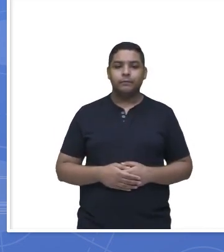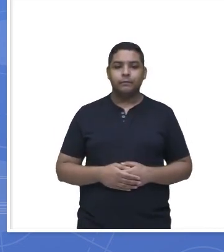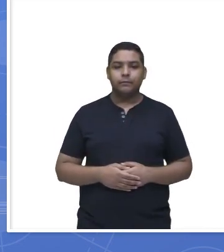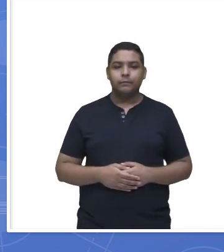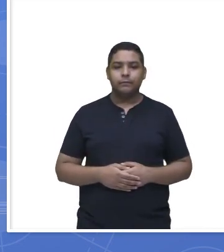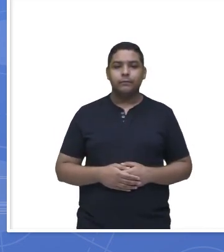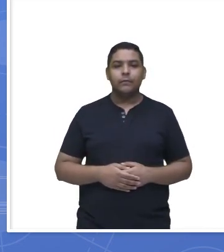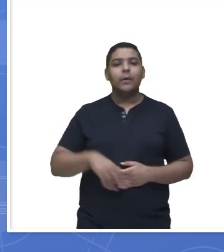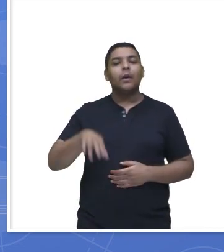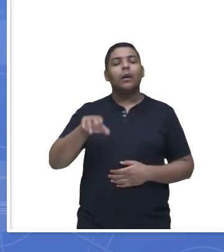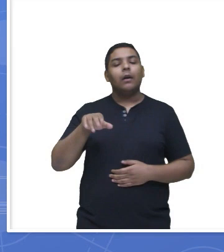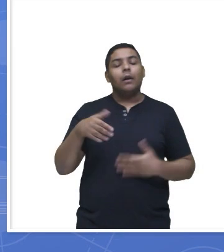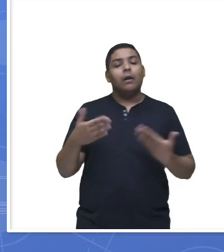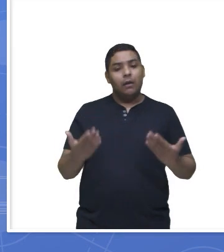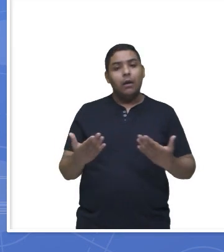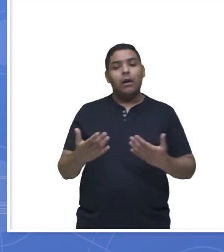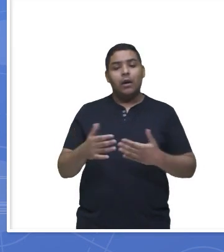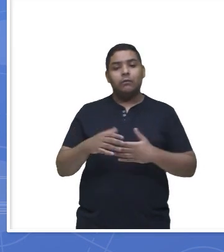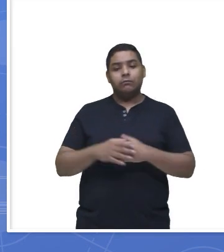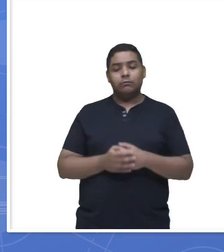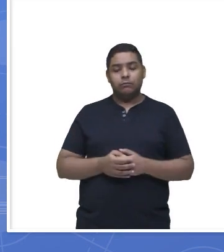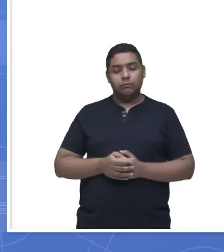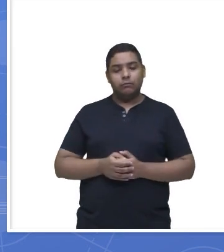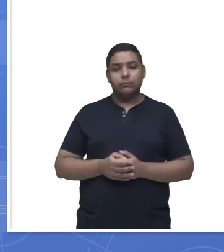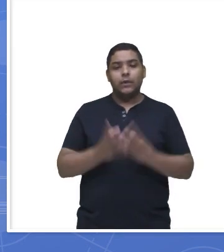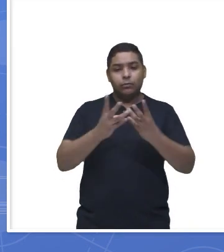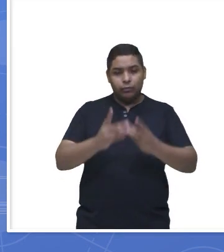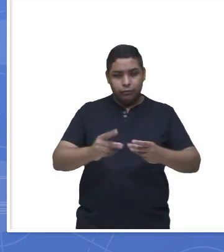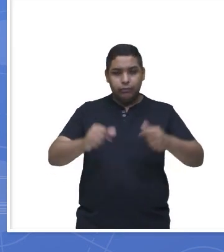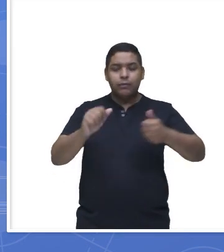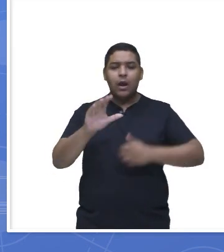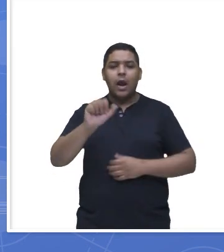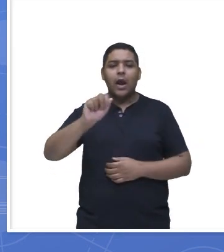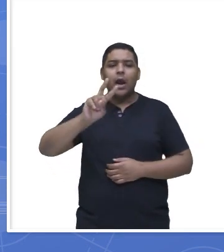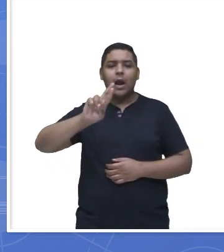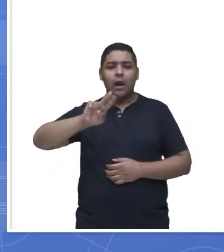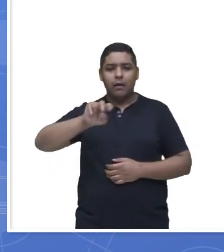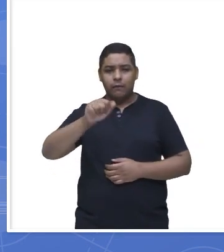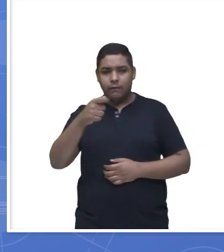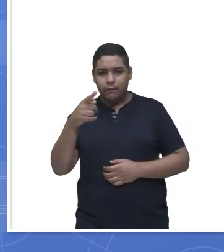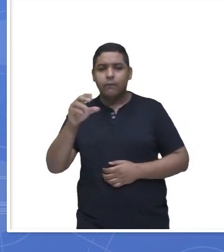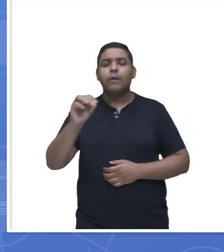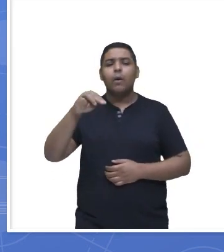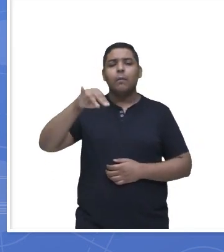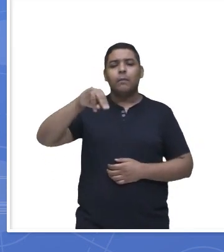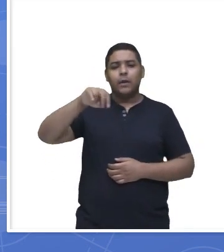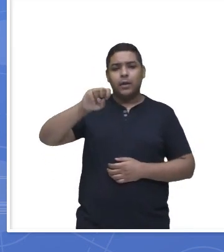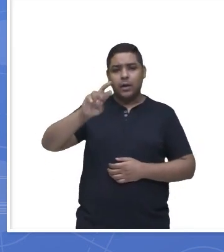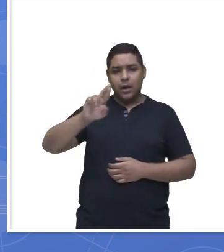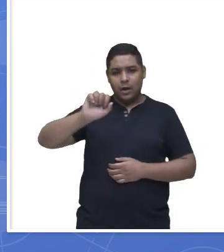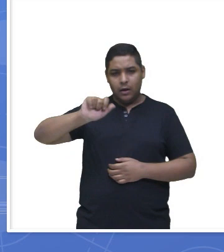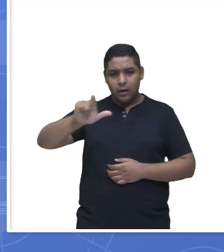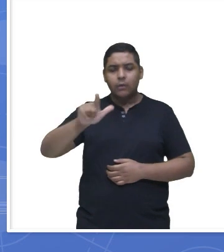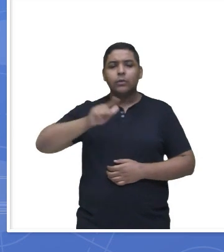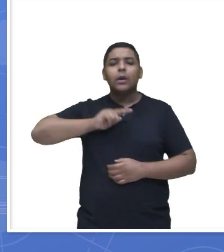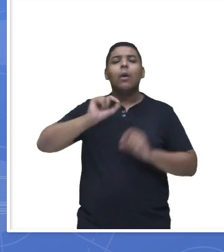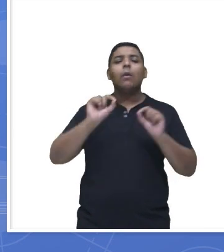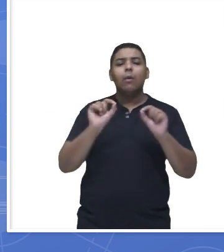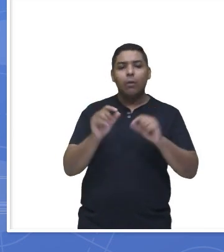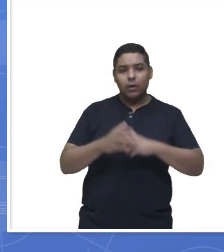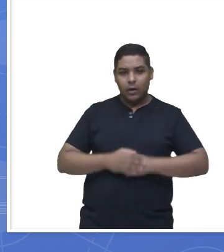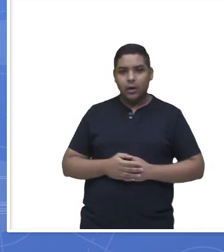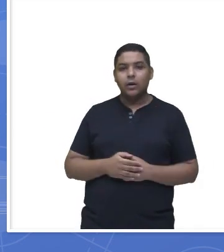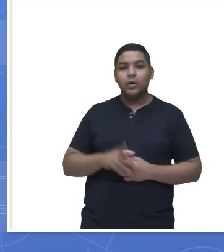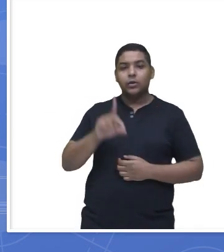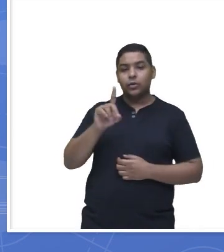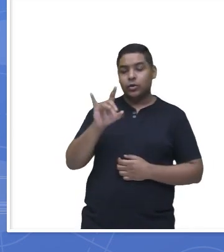Ocorre, porém, que a queima do carvão mineral em grandes quantidades pode provocar o aumento do volume do dióxido